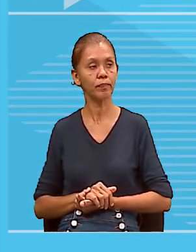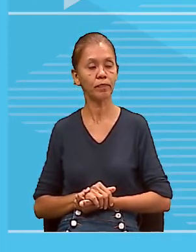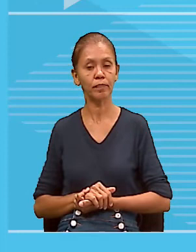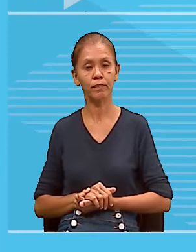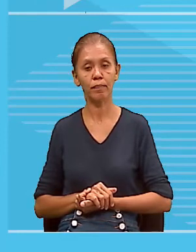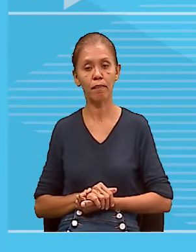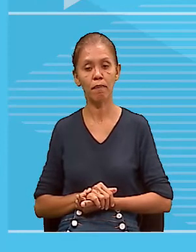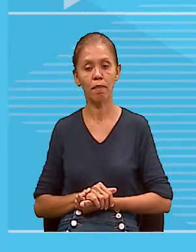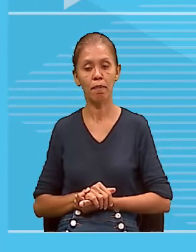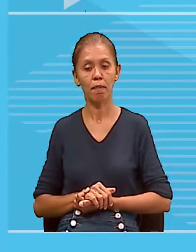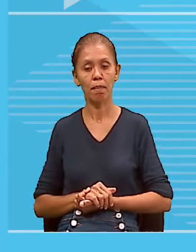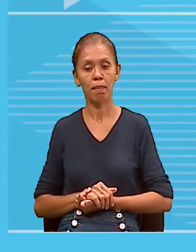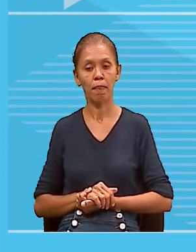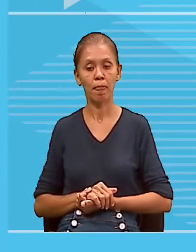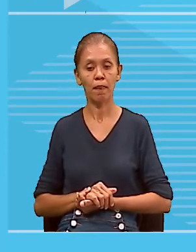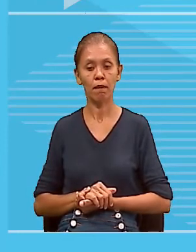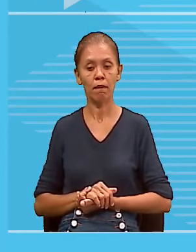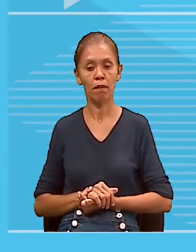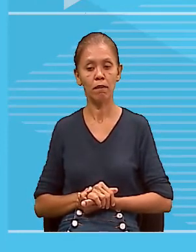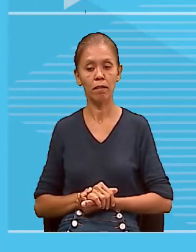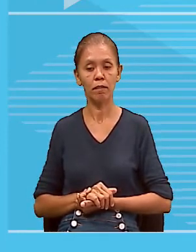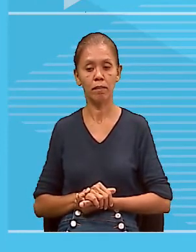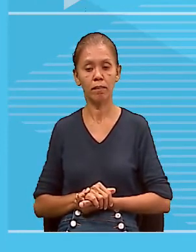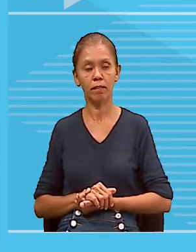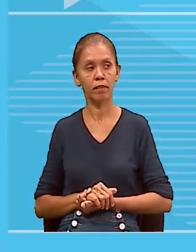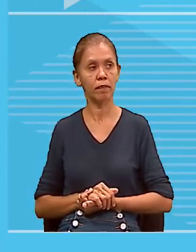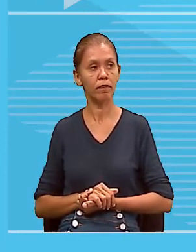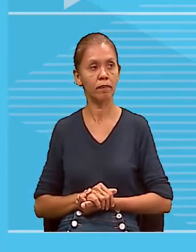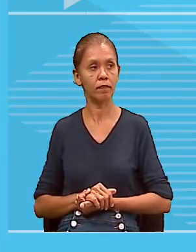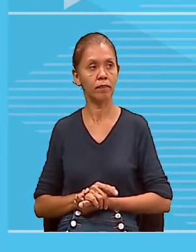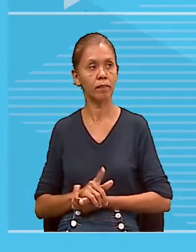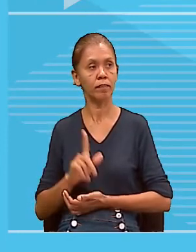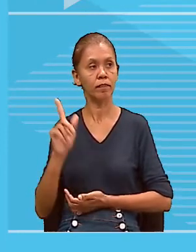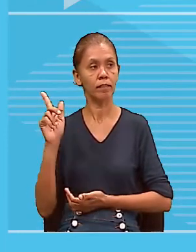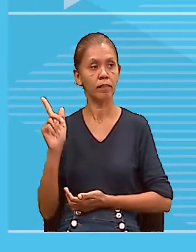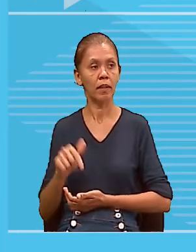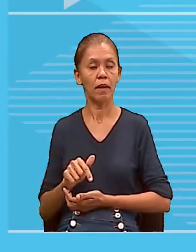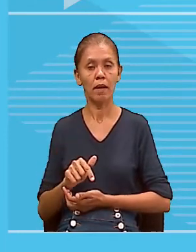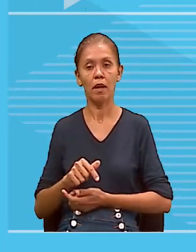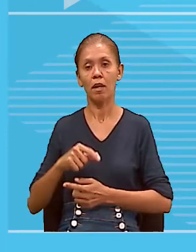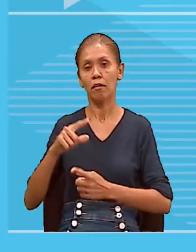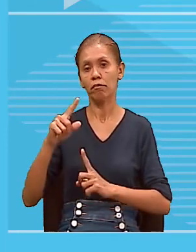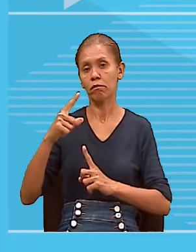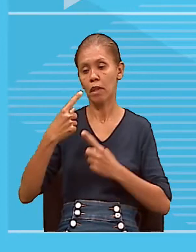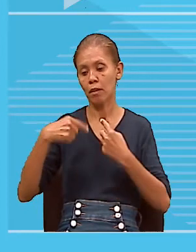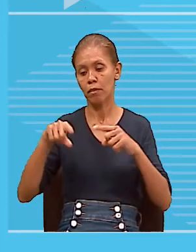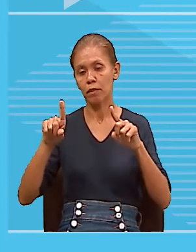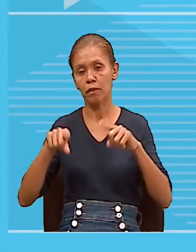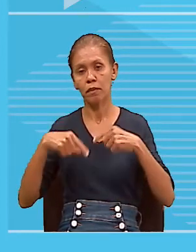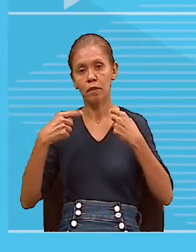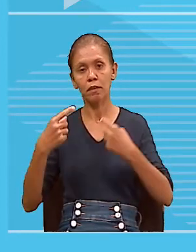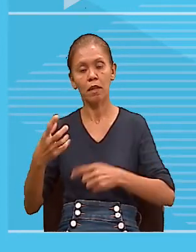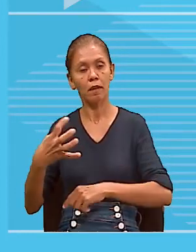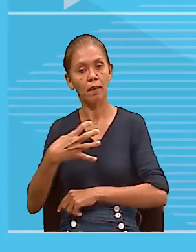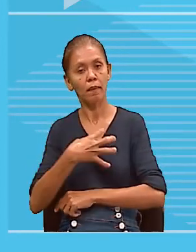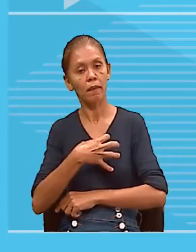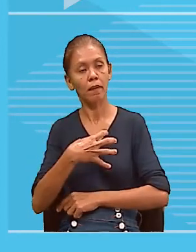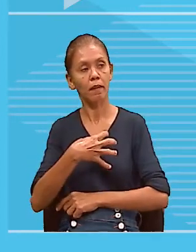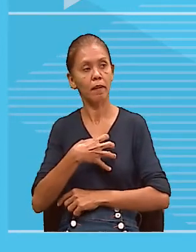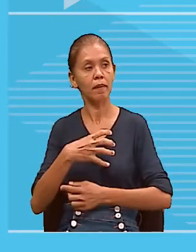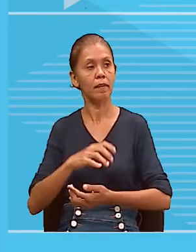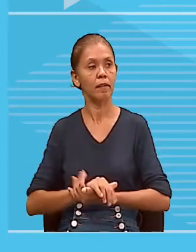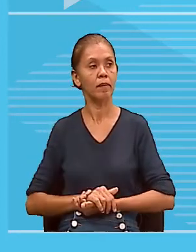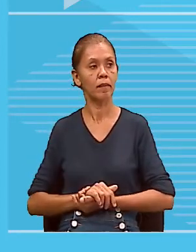aí eletrificada para poder levar o Axé Music a música baiana é para